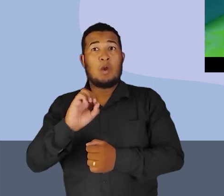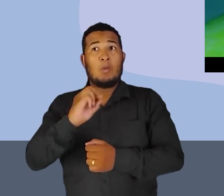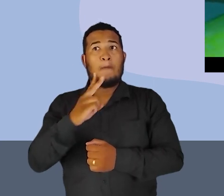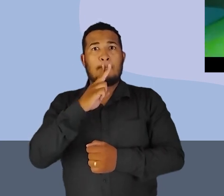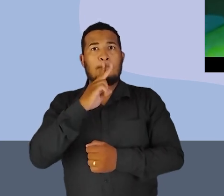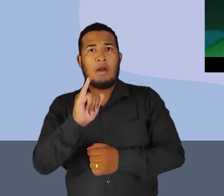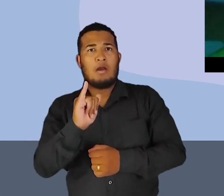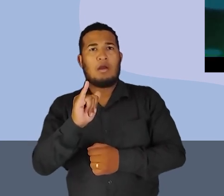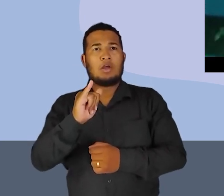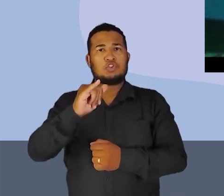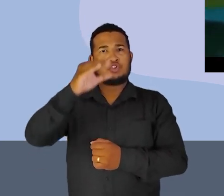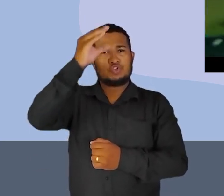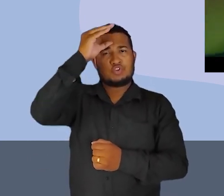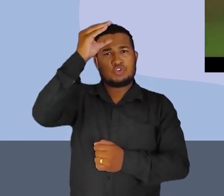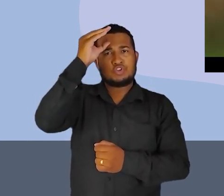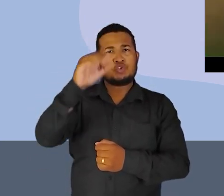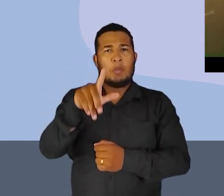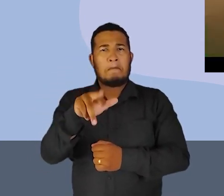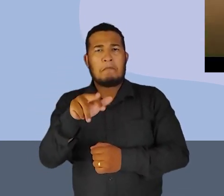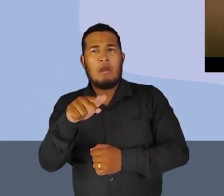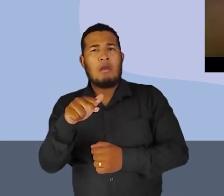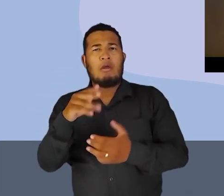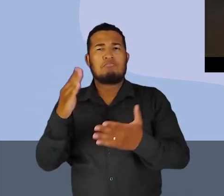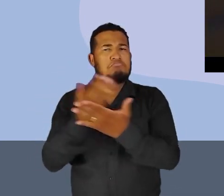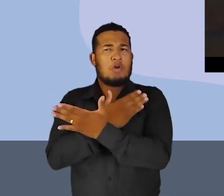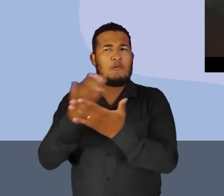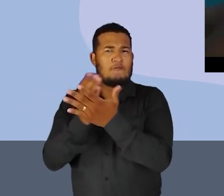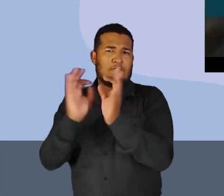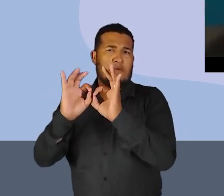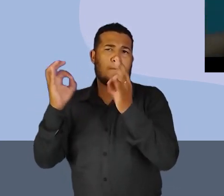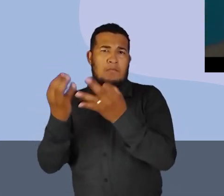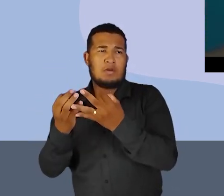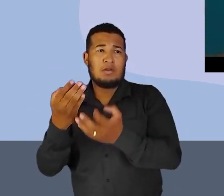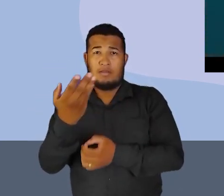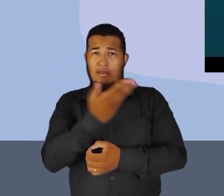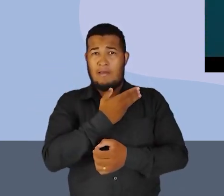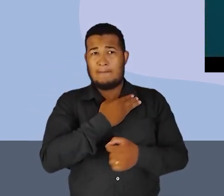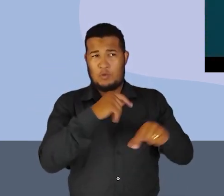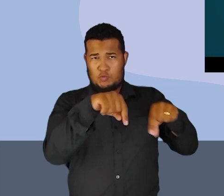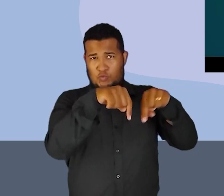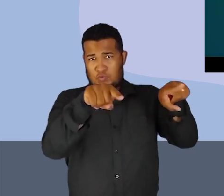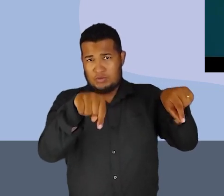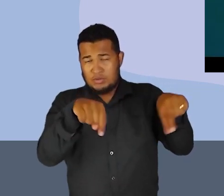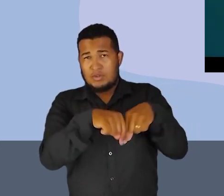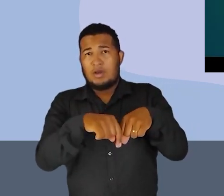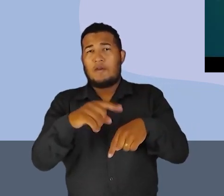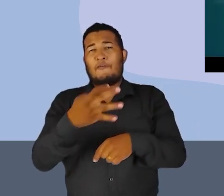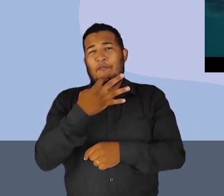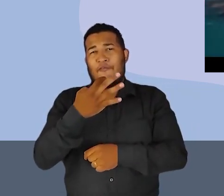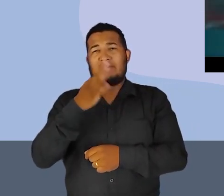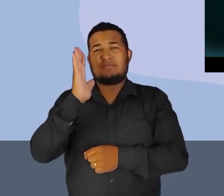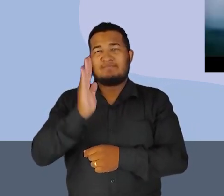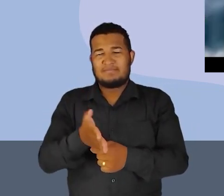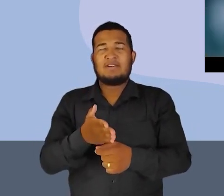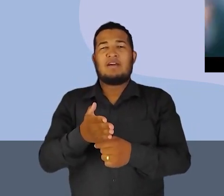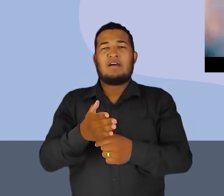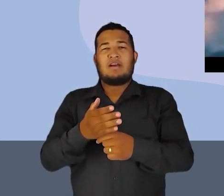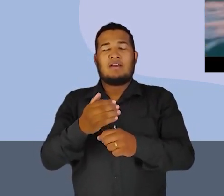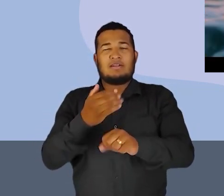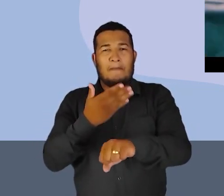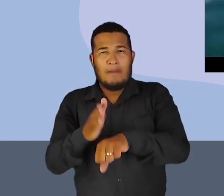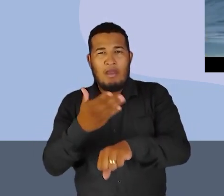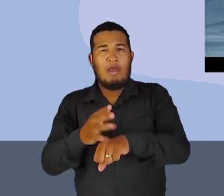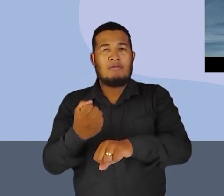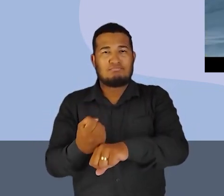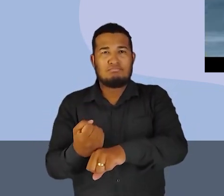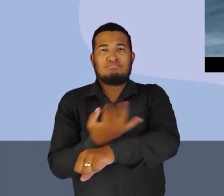o tio, o irmão seu, algum parente, algum colega de sala, já conhece essas práticas, vivencia algumas